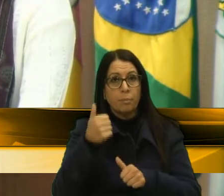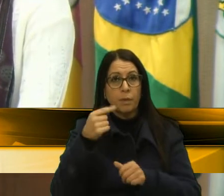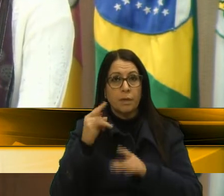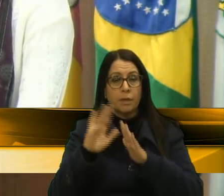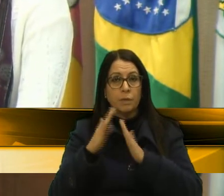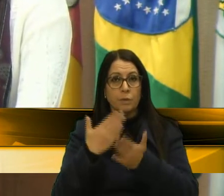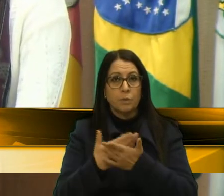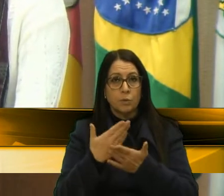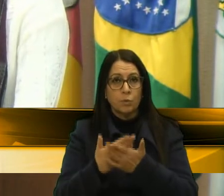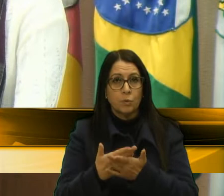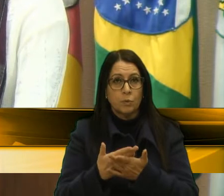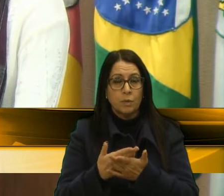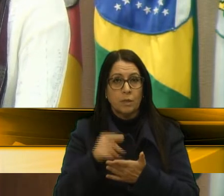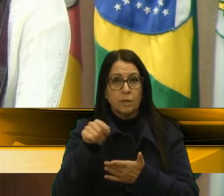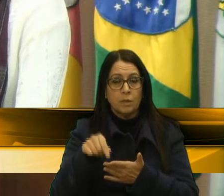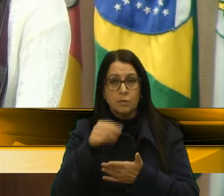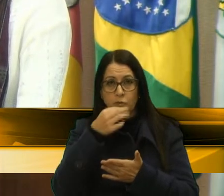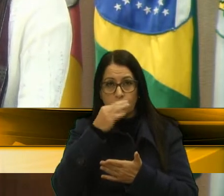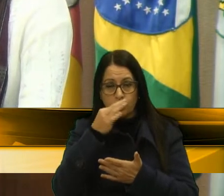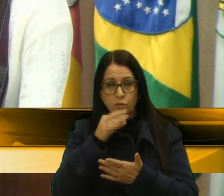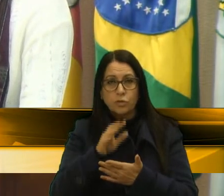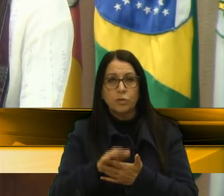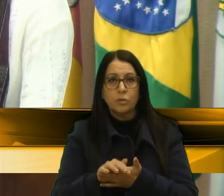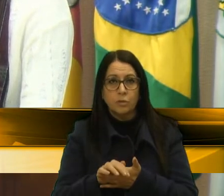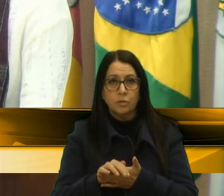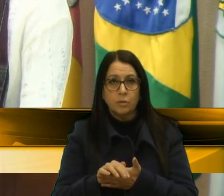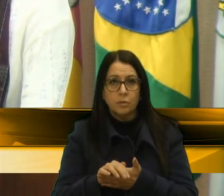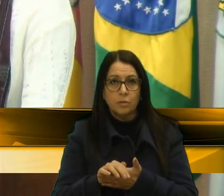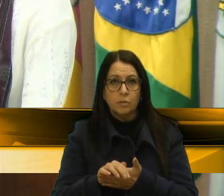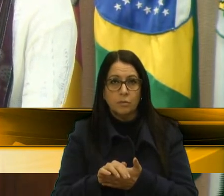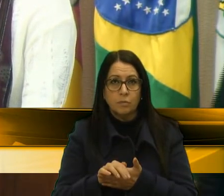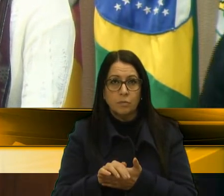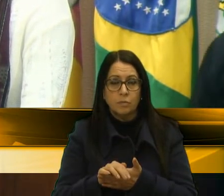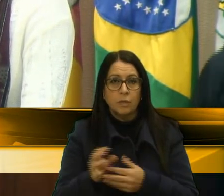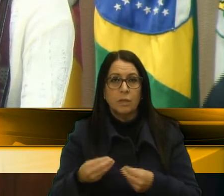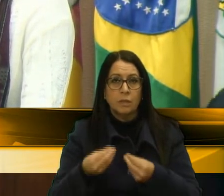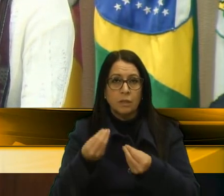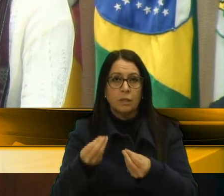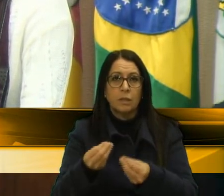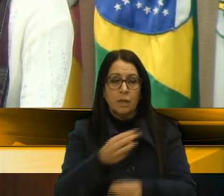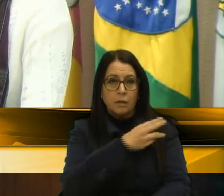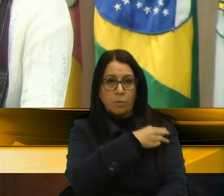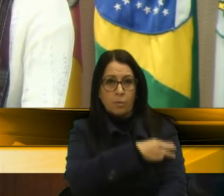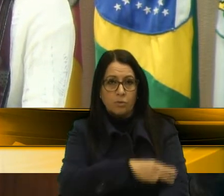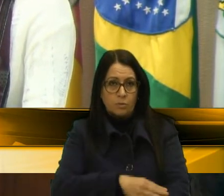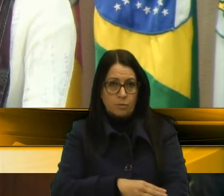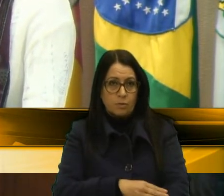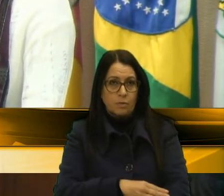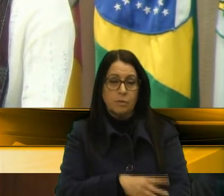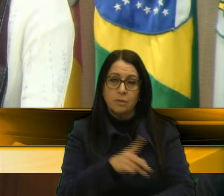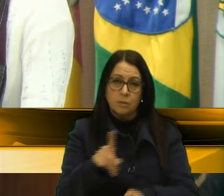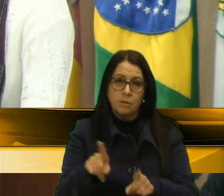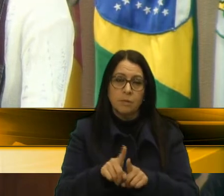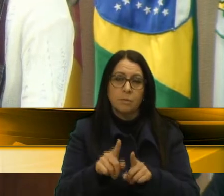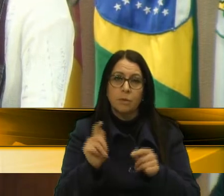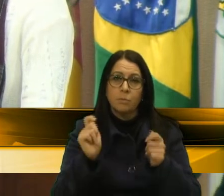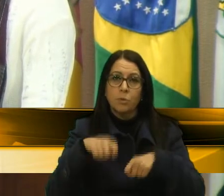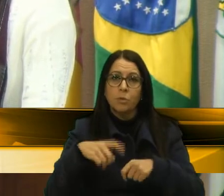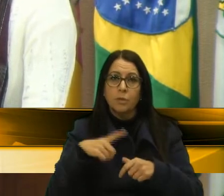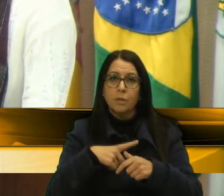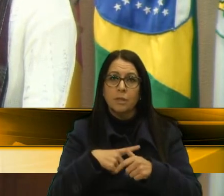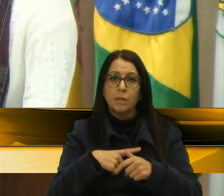instituição de ensino aqui de Caxias do Sul a oferecer um magistério. E também possui o